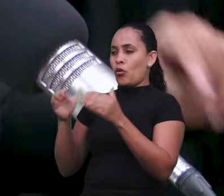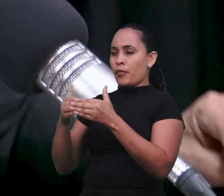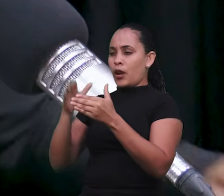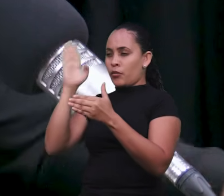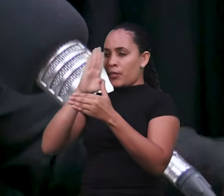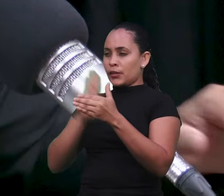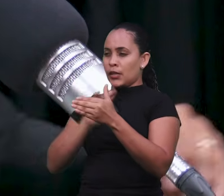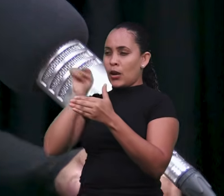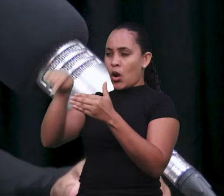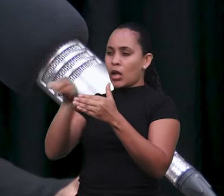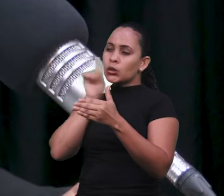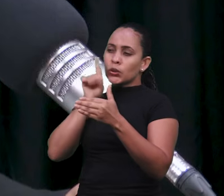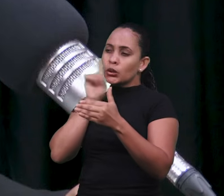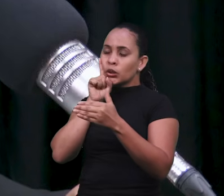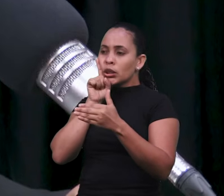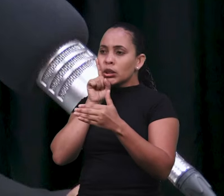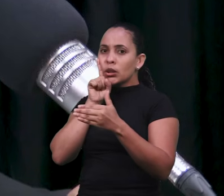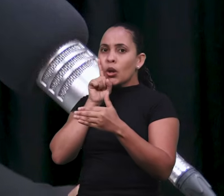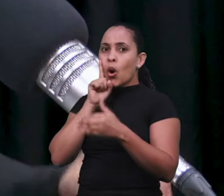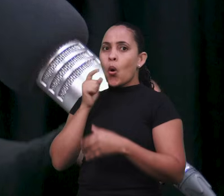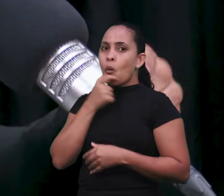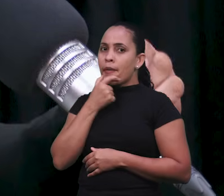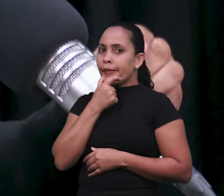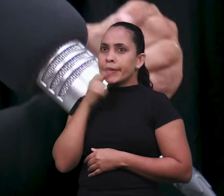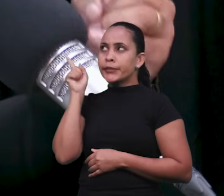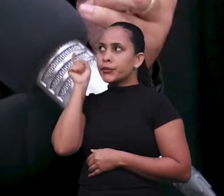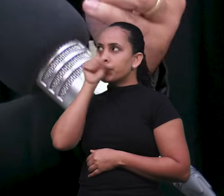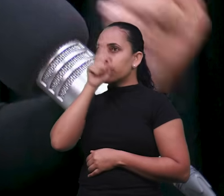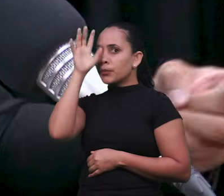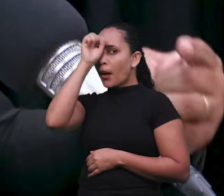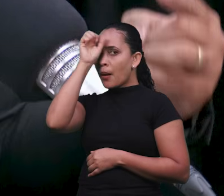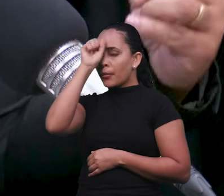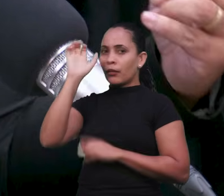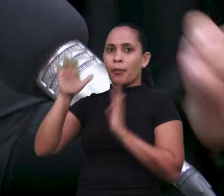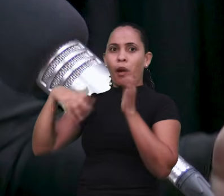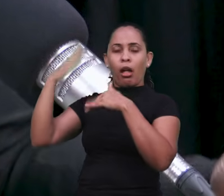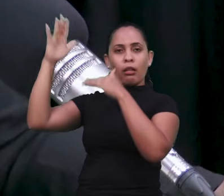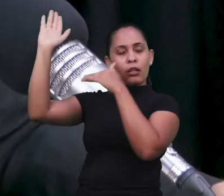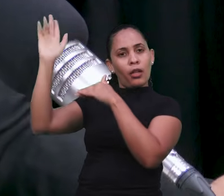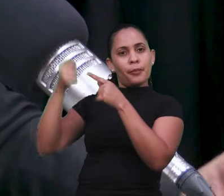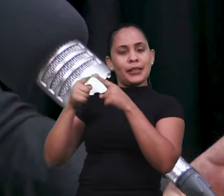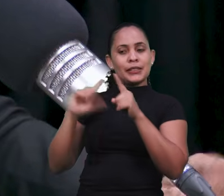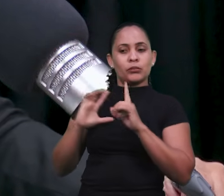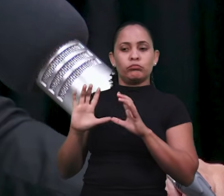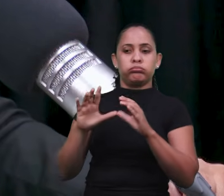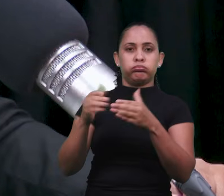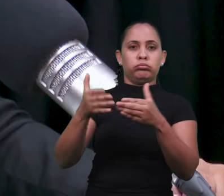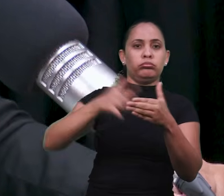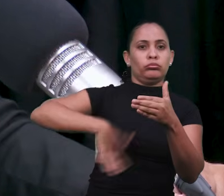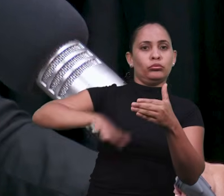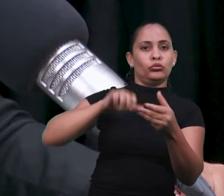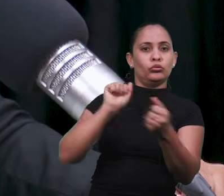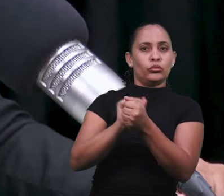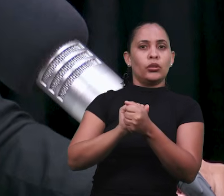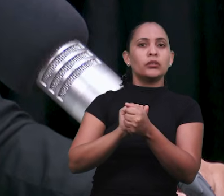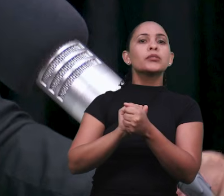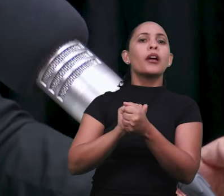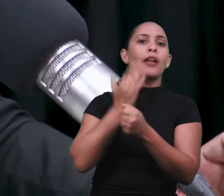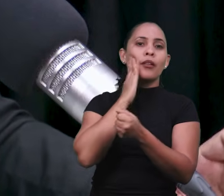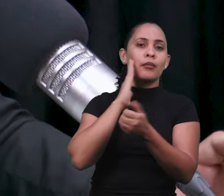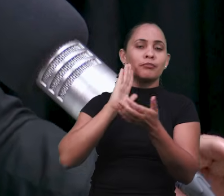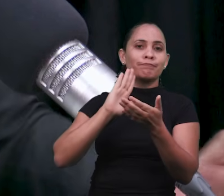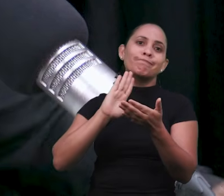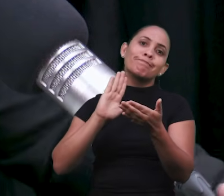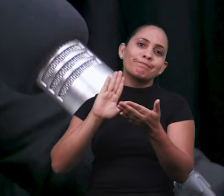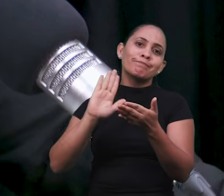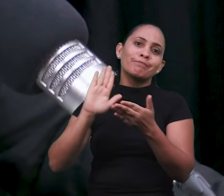da linguística, mas cultural também, né? Exatamente. E até entender como o surdo pensa, como o surdo age. Exemplo, houve algum momento